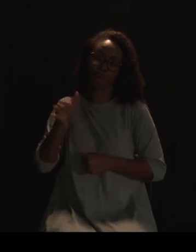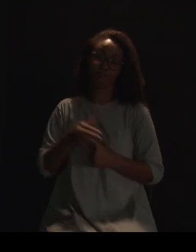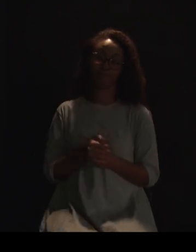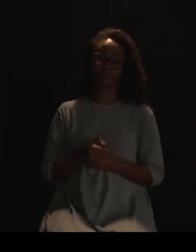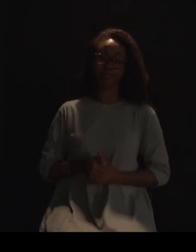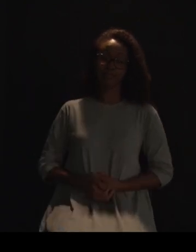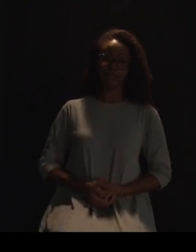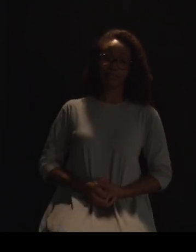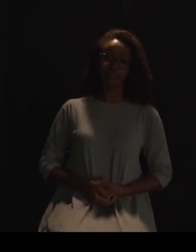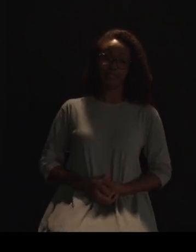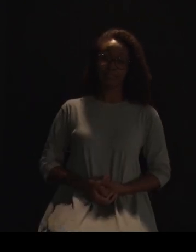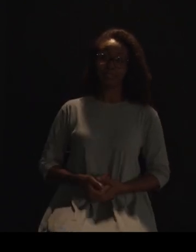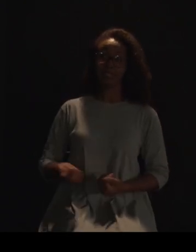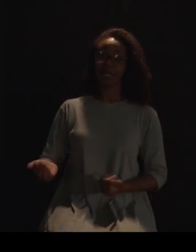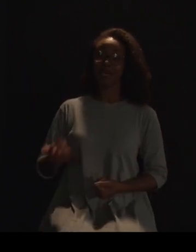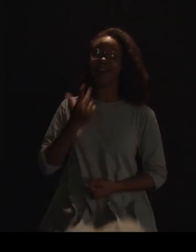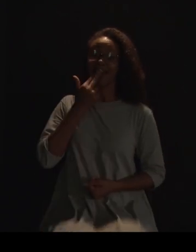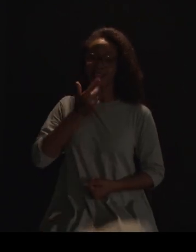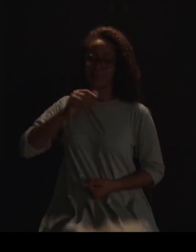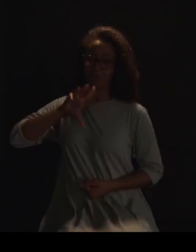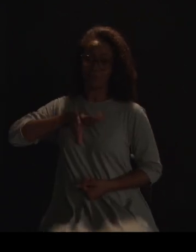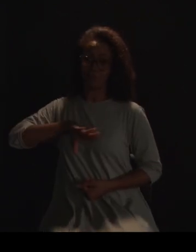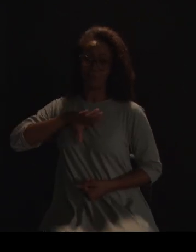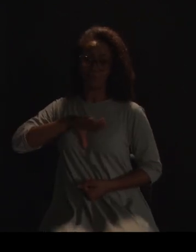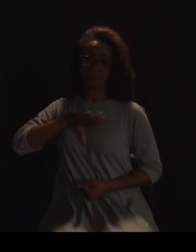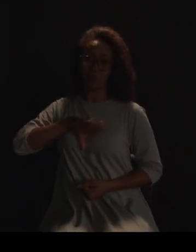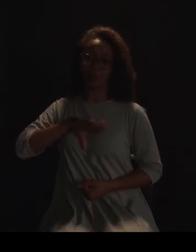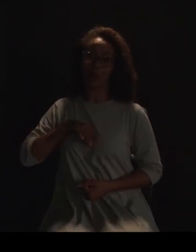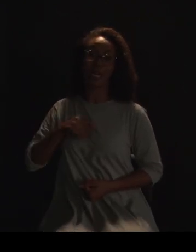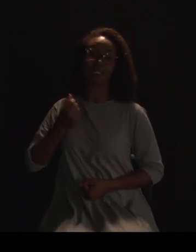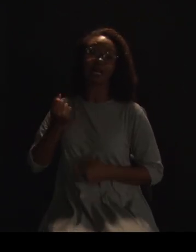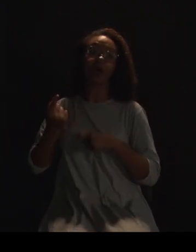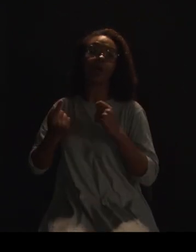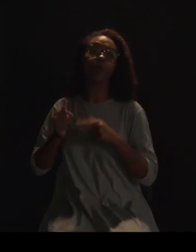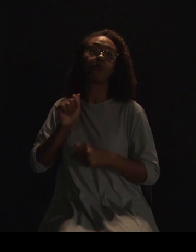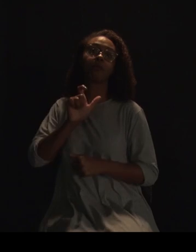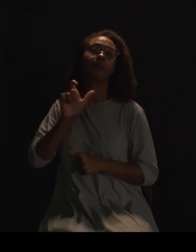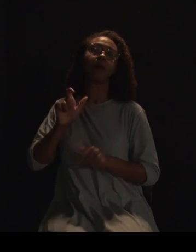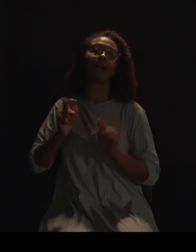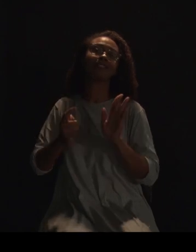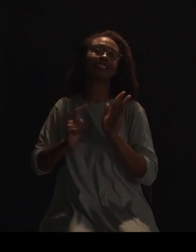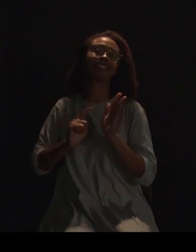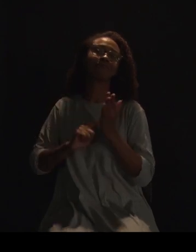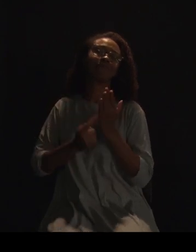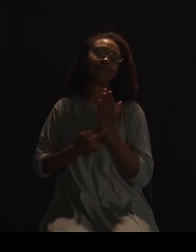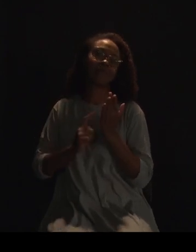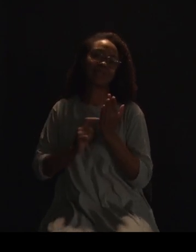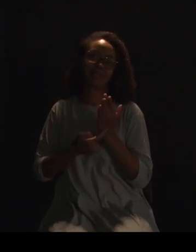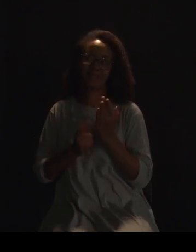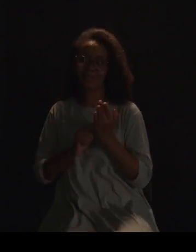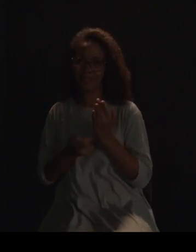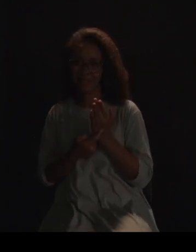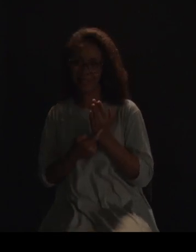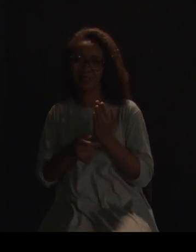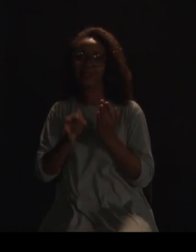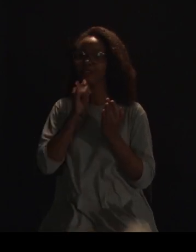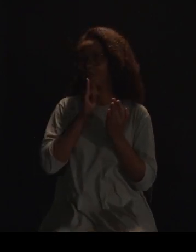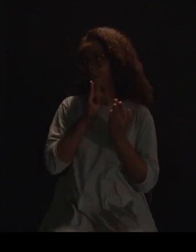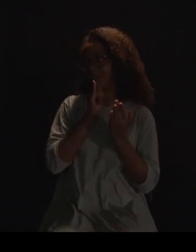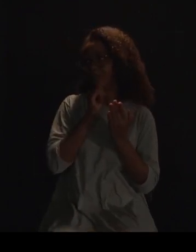portuguesa ele às vezes tem palavra figurado né comum é um